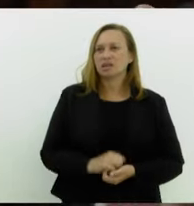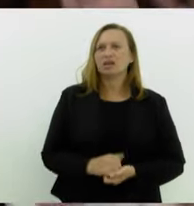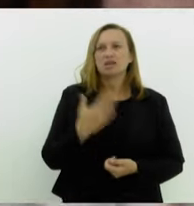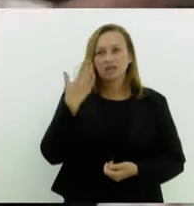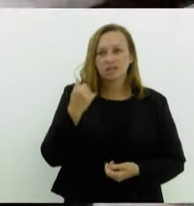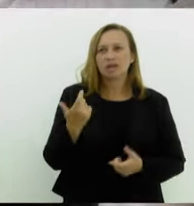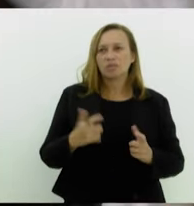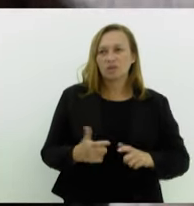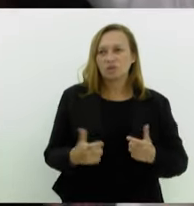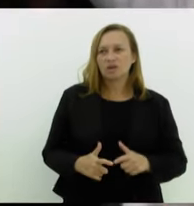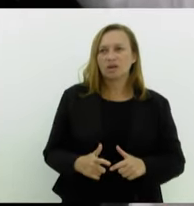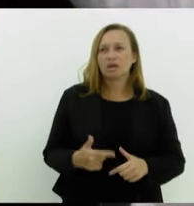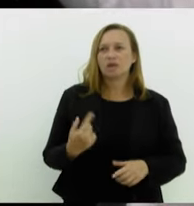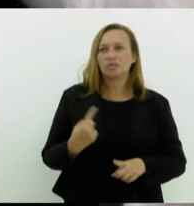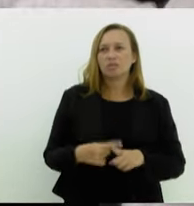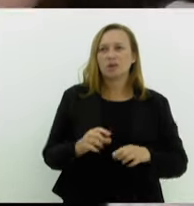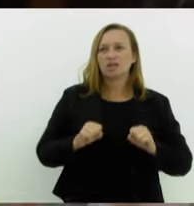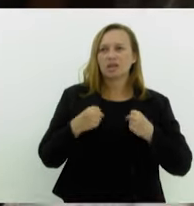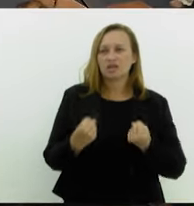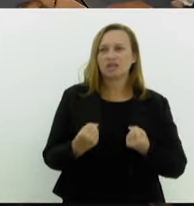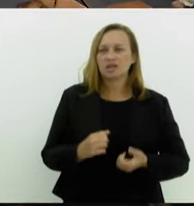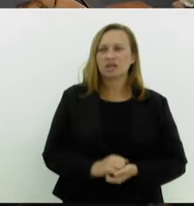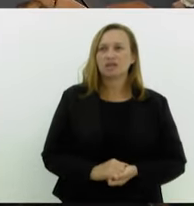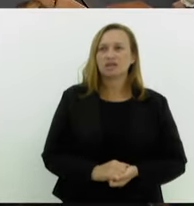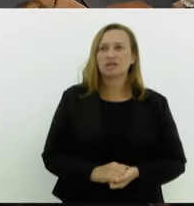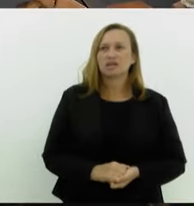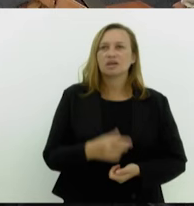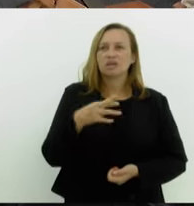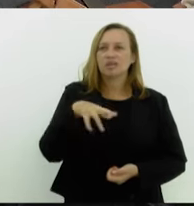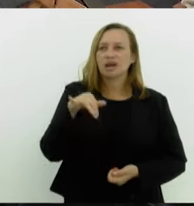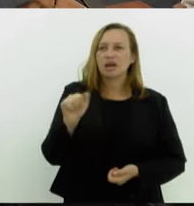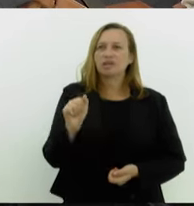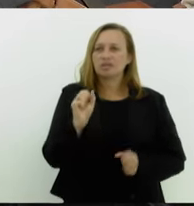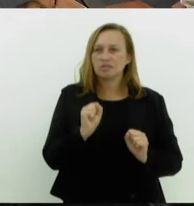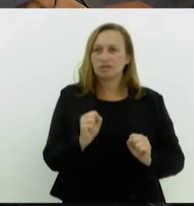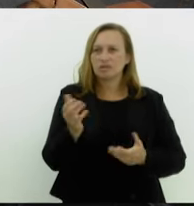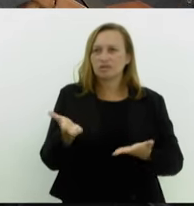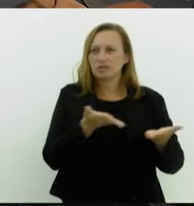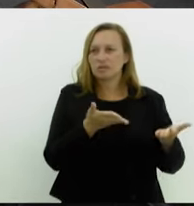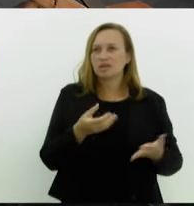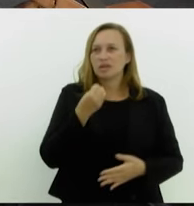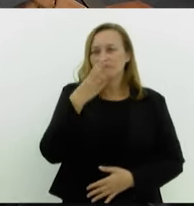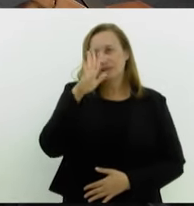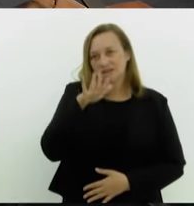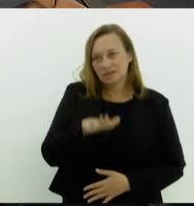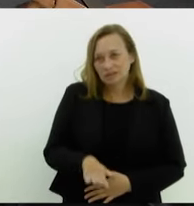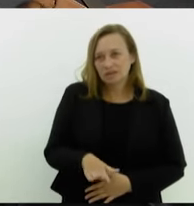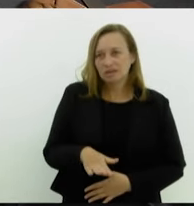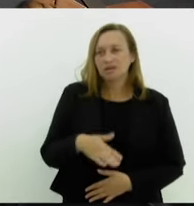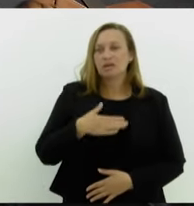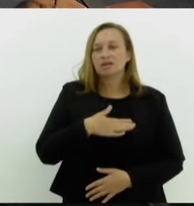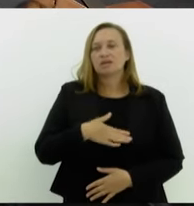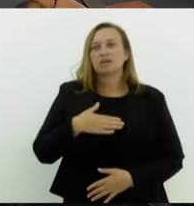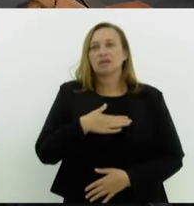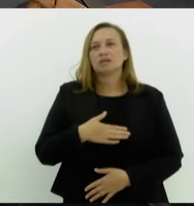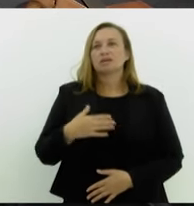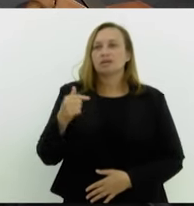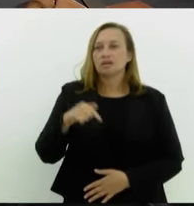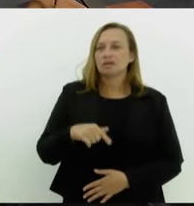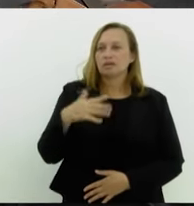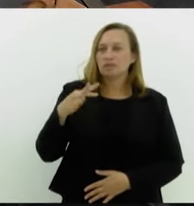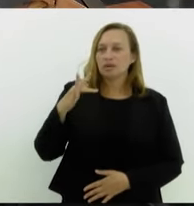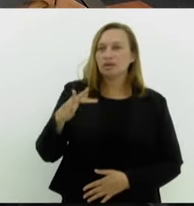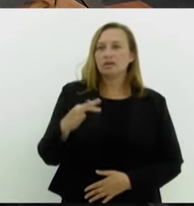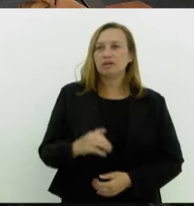lugar e sabe pelo que tá defendendo vamos passar para ela Vamos gente boa tarde é um prazer est aqui serei breve